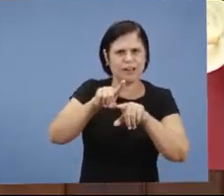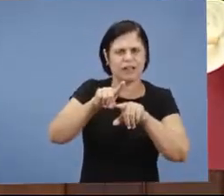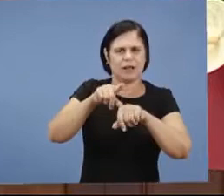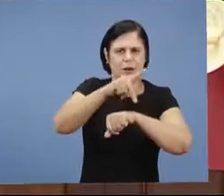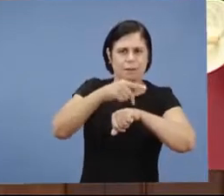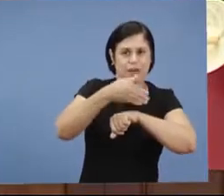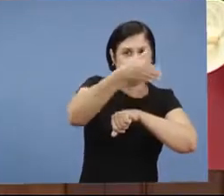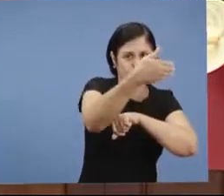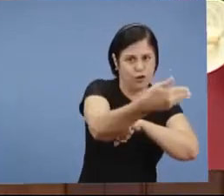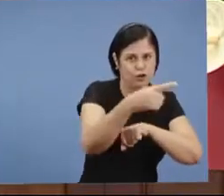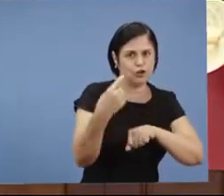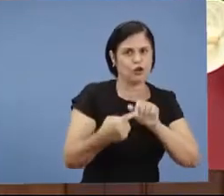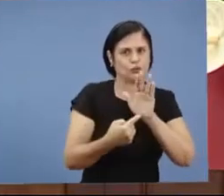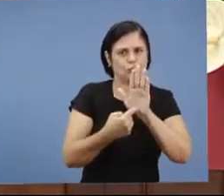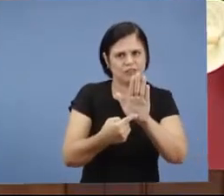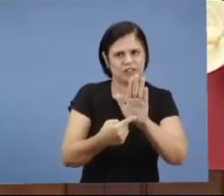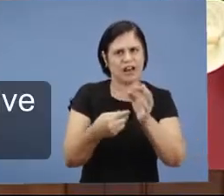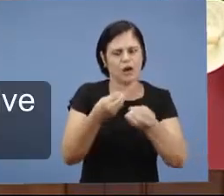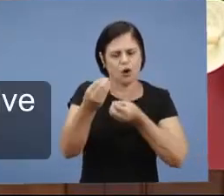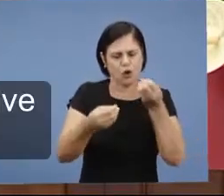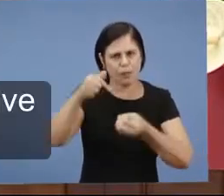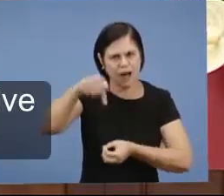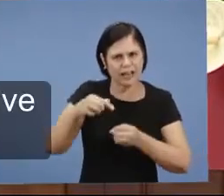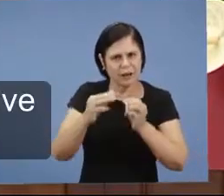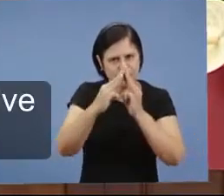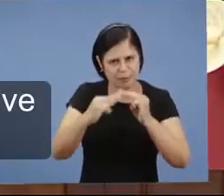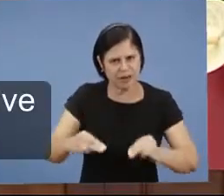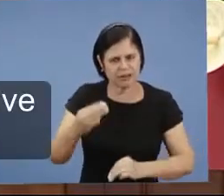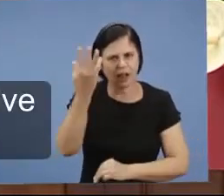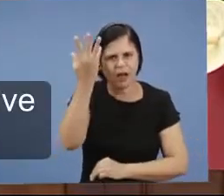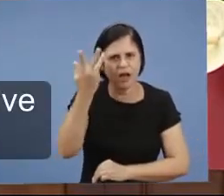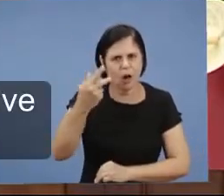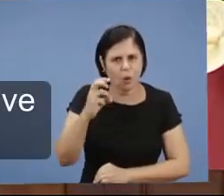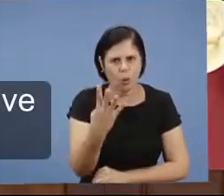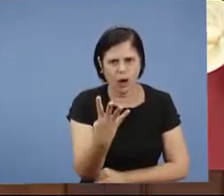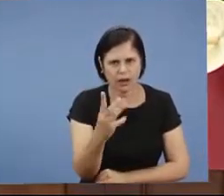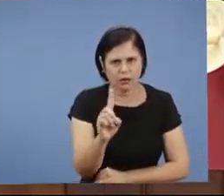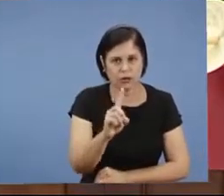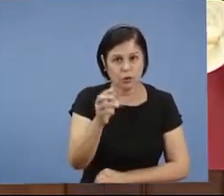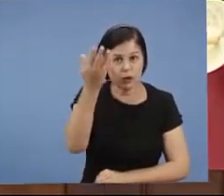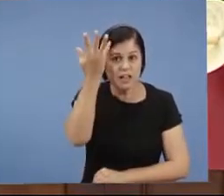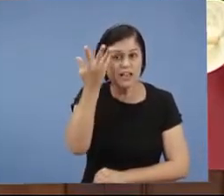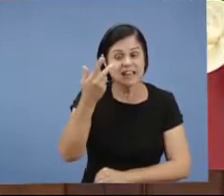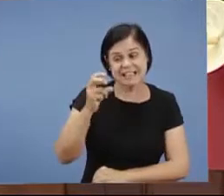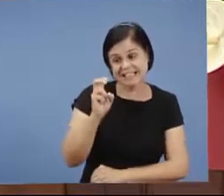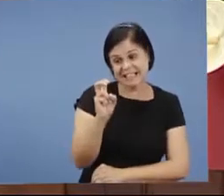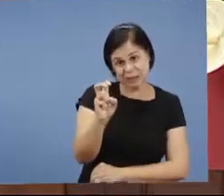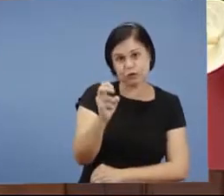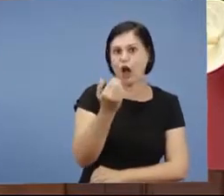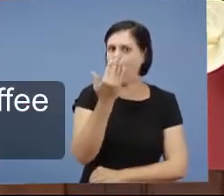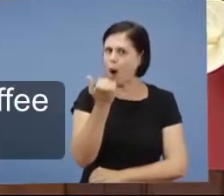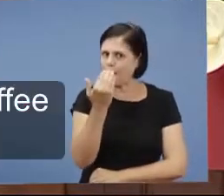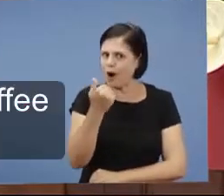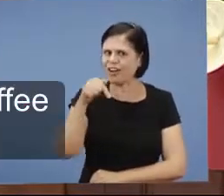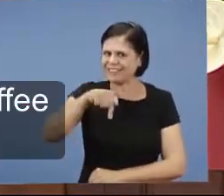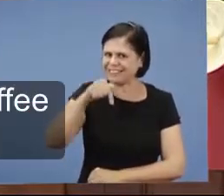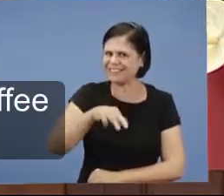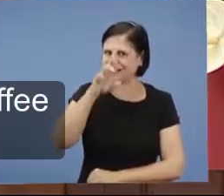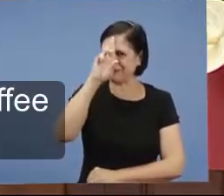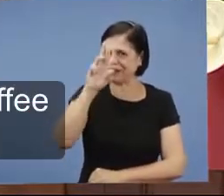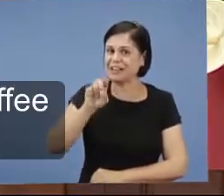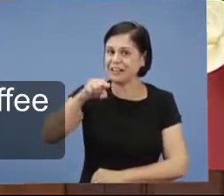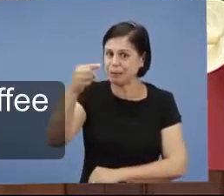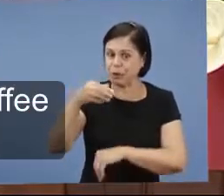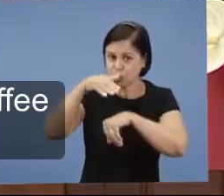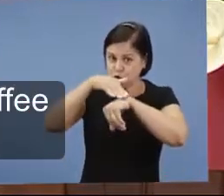evento de 4 dias ou de 5 dias, porque não é 4 não, porque a turma já chega cedo, já pega o almoço, já pega a janta, e depois na hora de ir